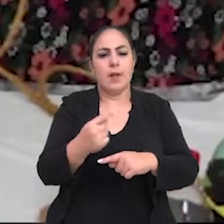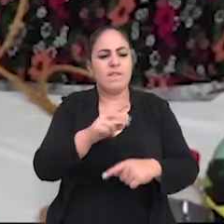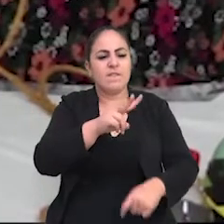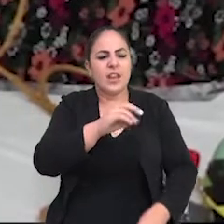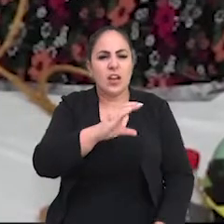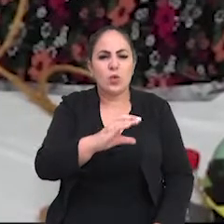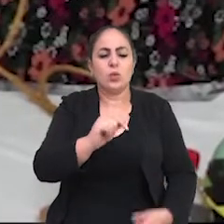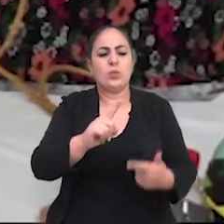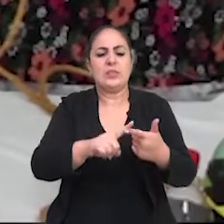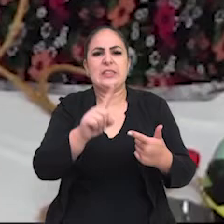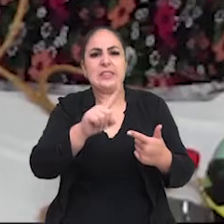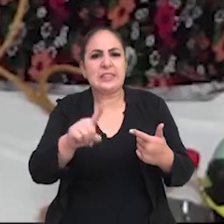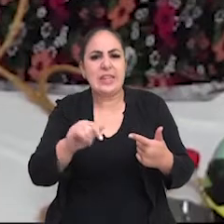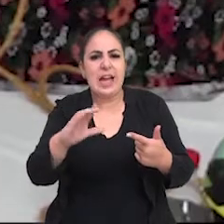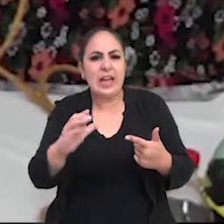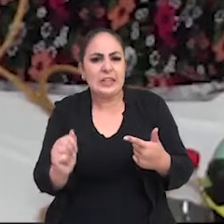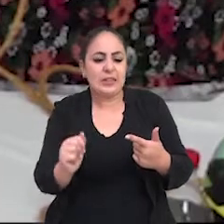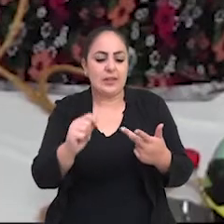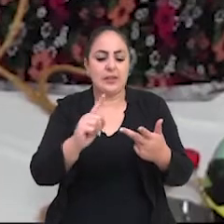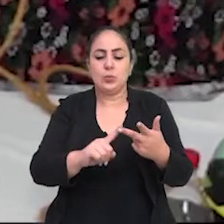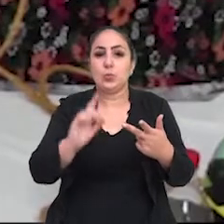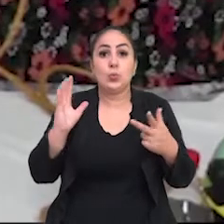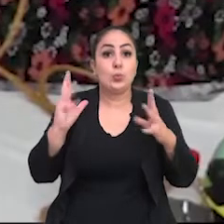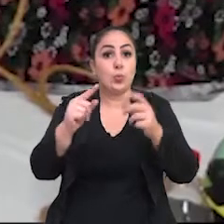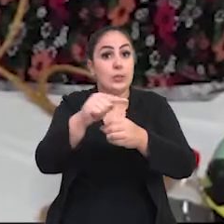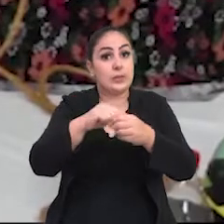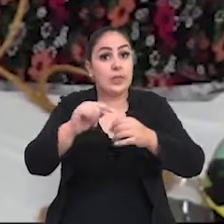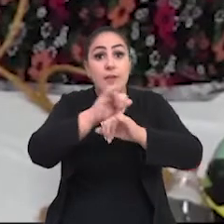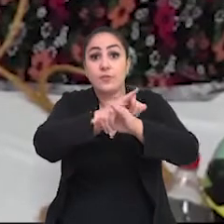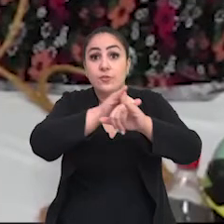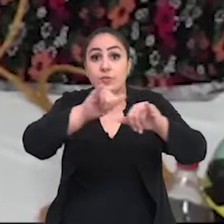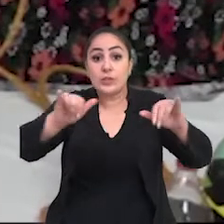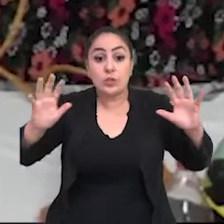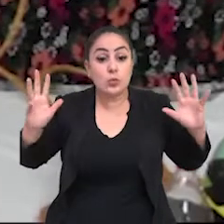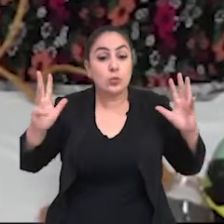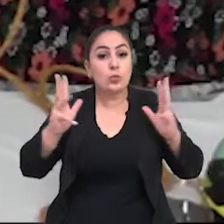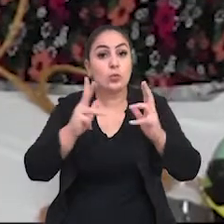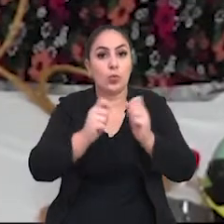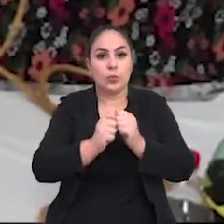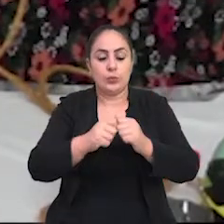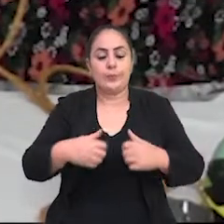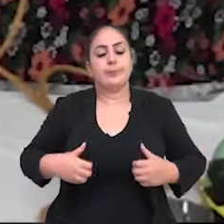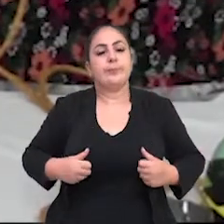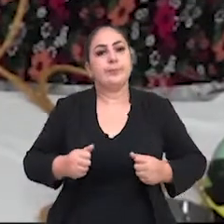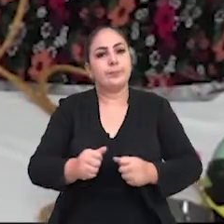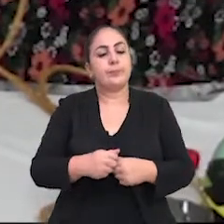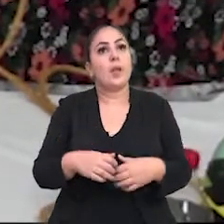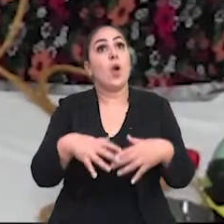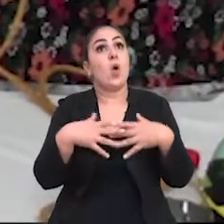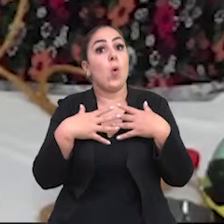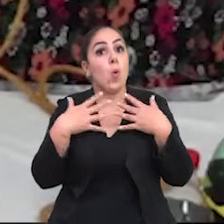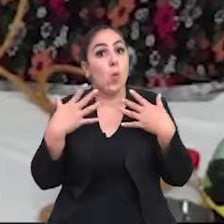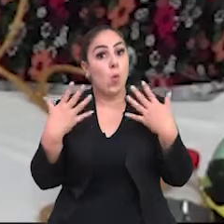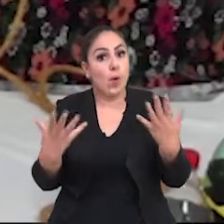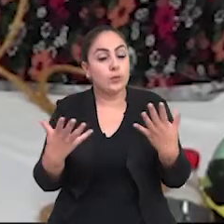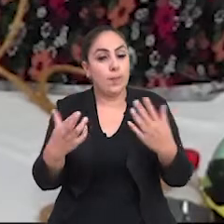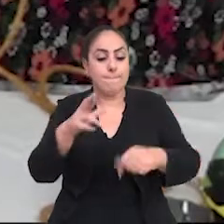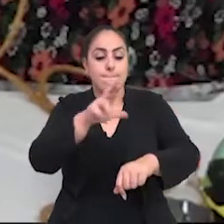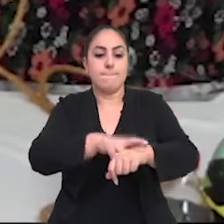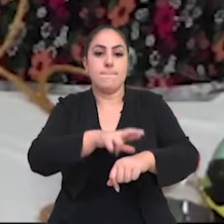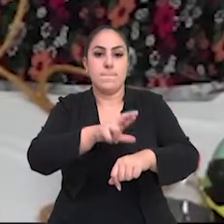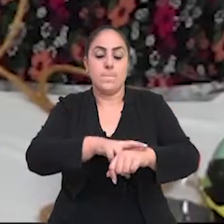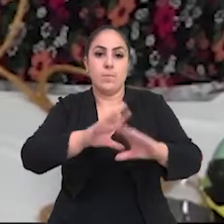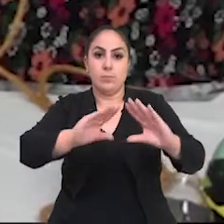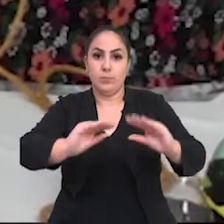pela Veracruz, pelo Záquia, por toda a cidade, avisando todo mundo. E aí, quando deu